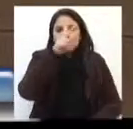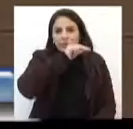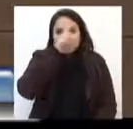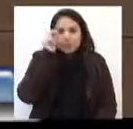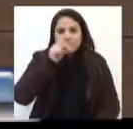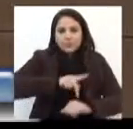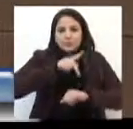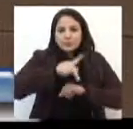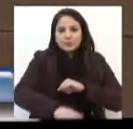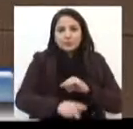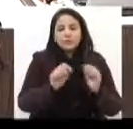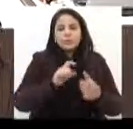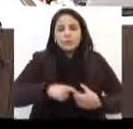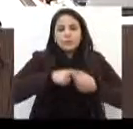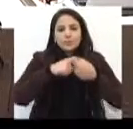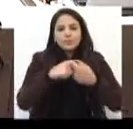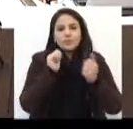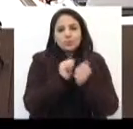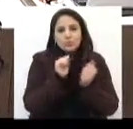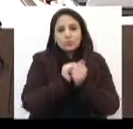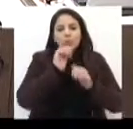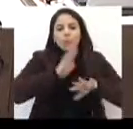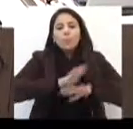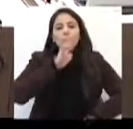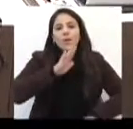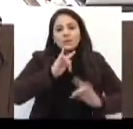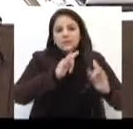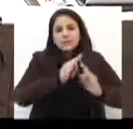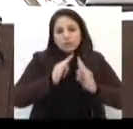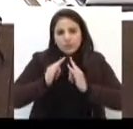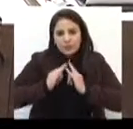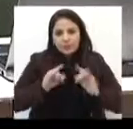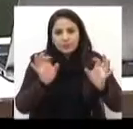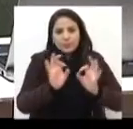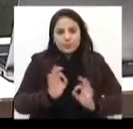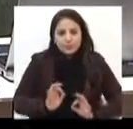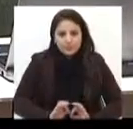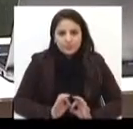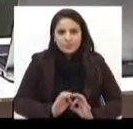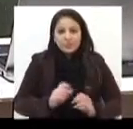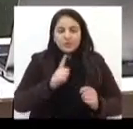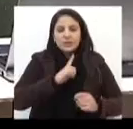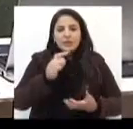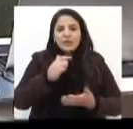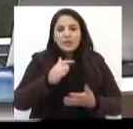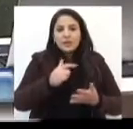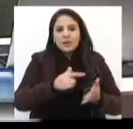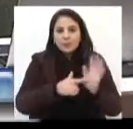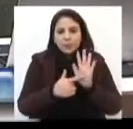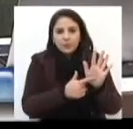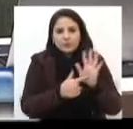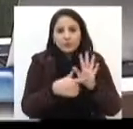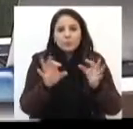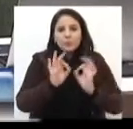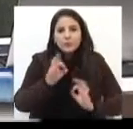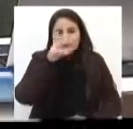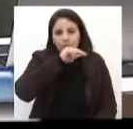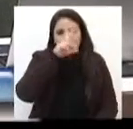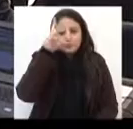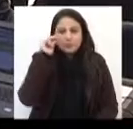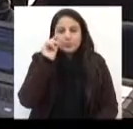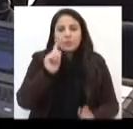da Prefeitura de Passo Fundo em parceria com outras entidades. A programação conta com a apresentação do